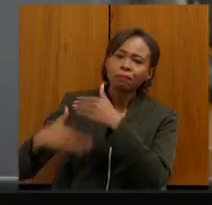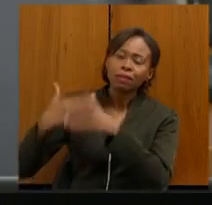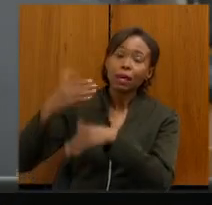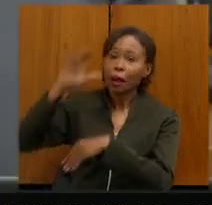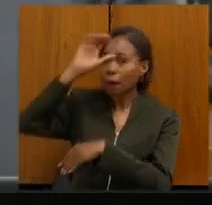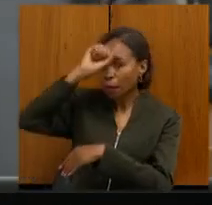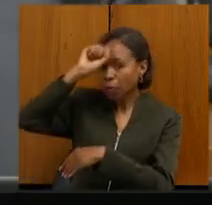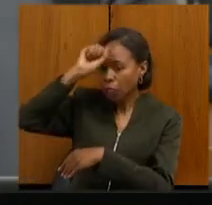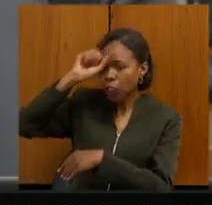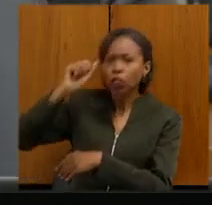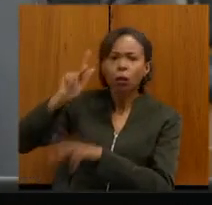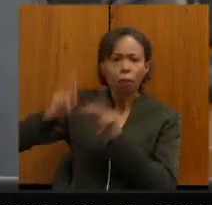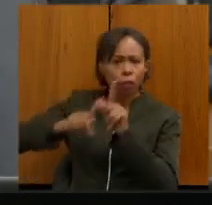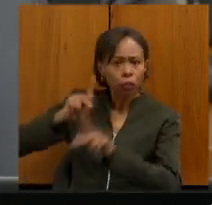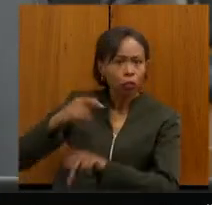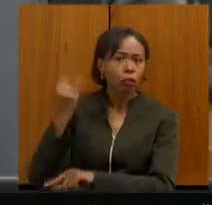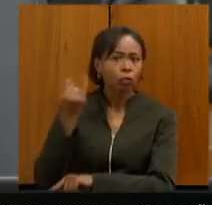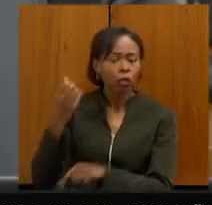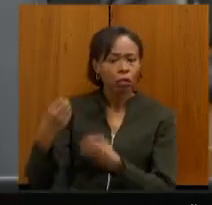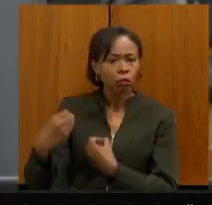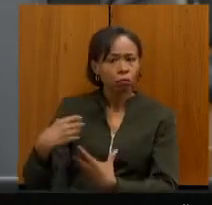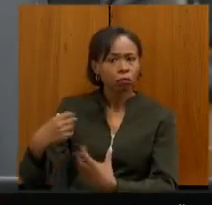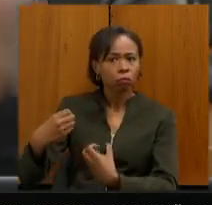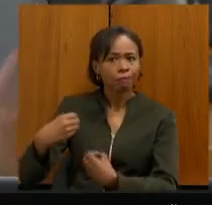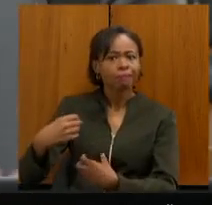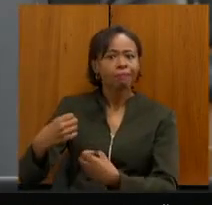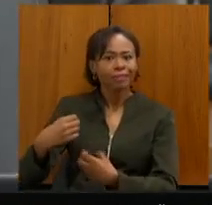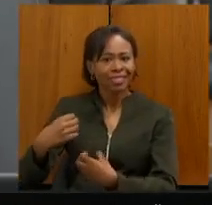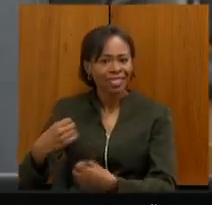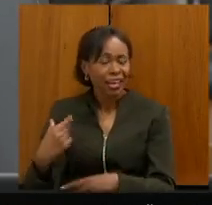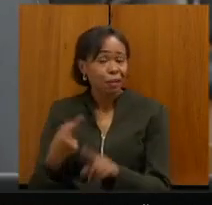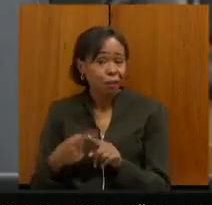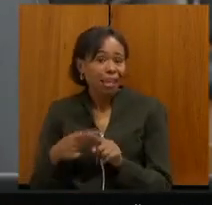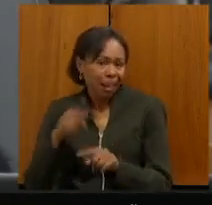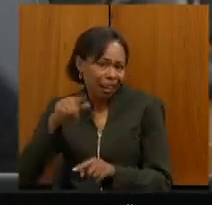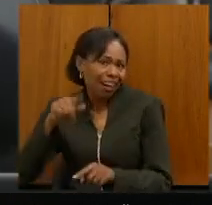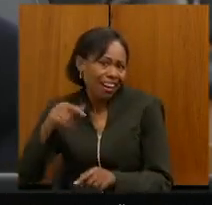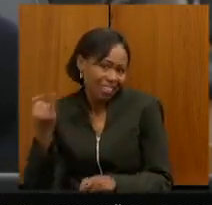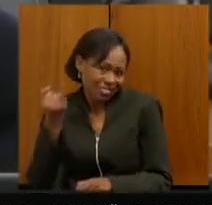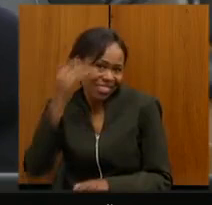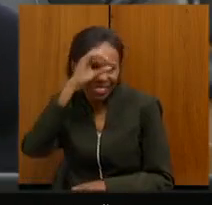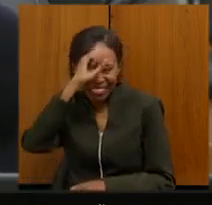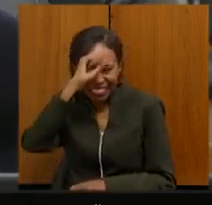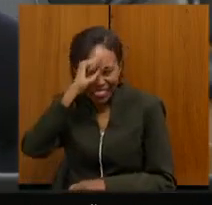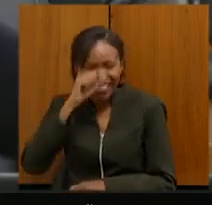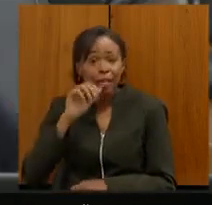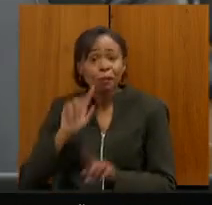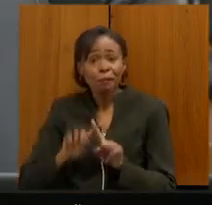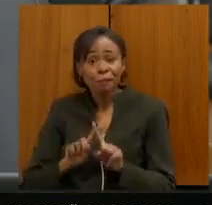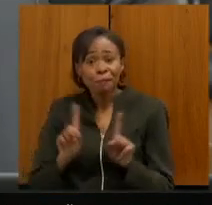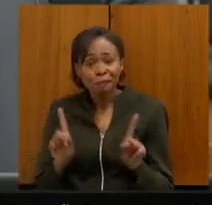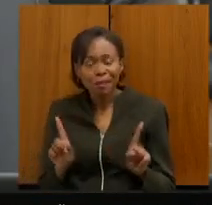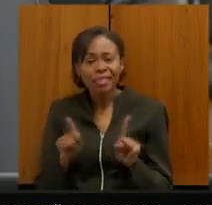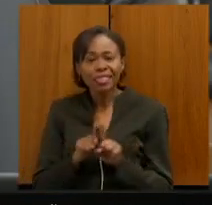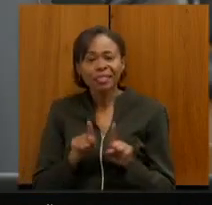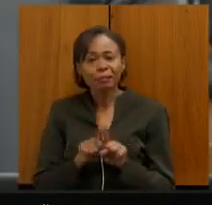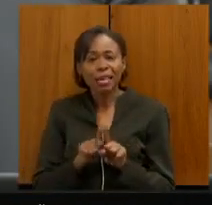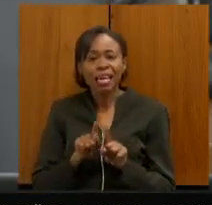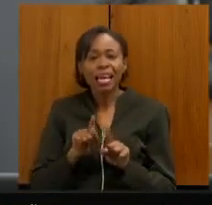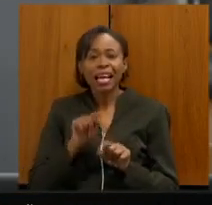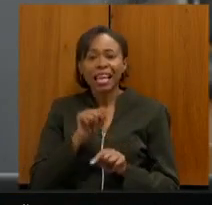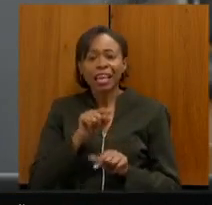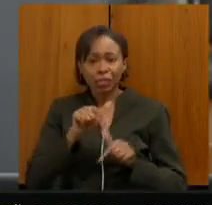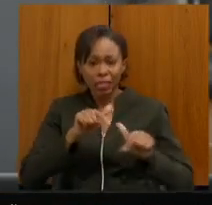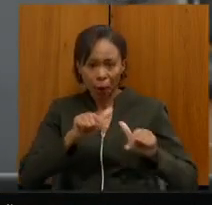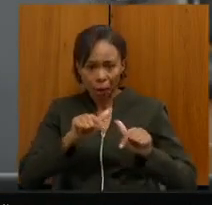que não só me ensinaram no sentido porque era muito importante aprender mas que imediação